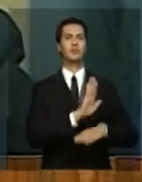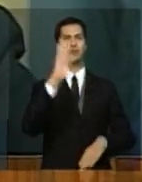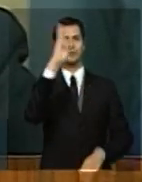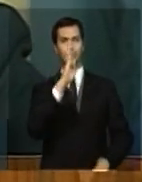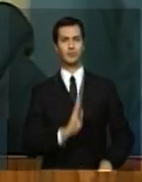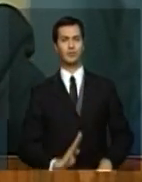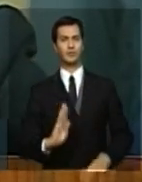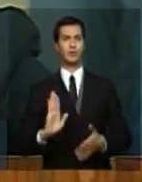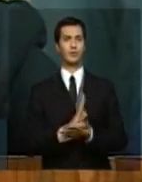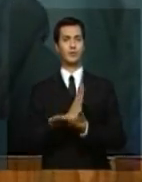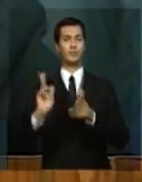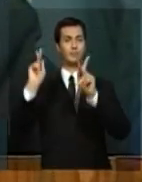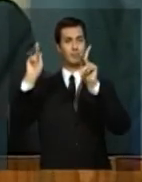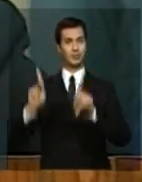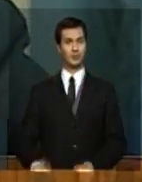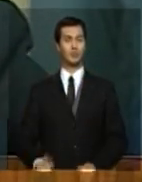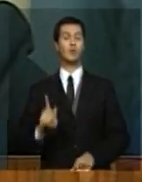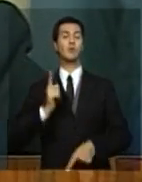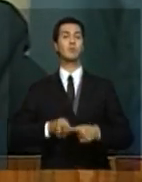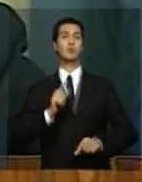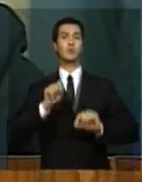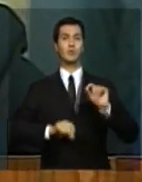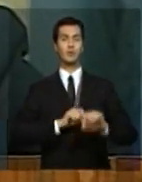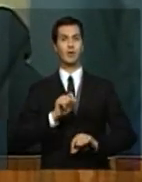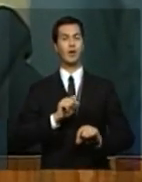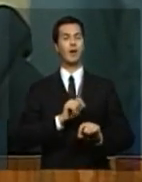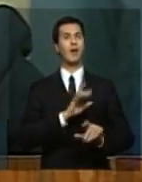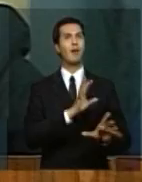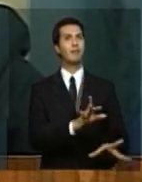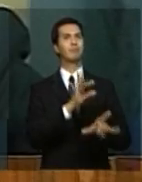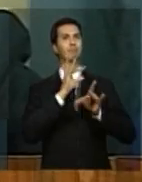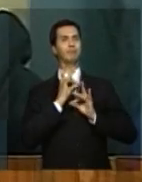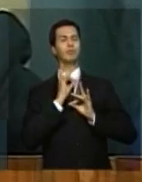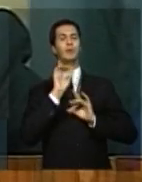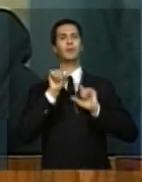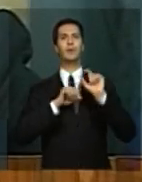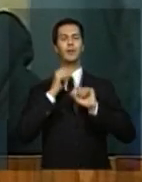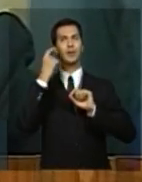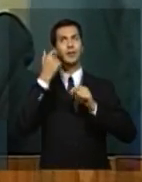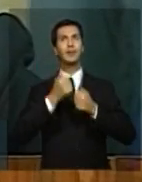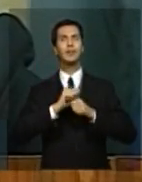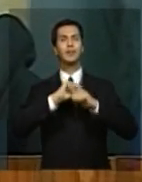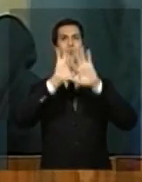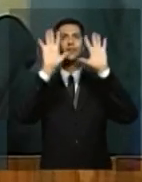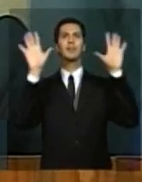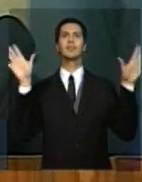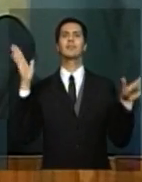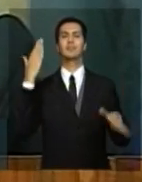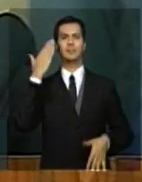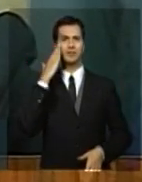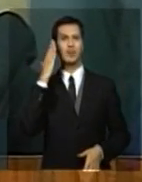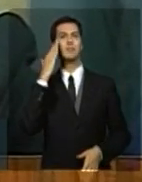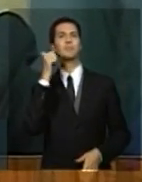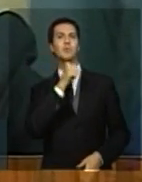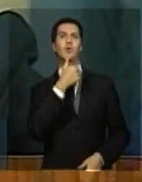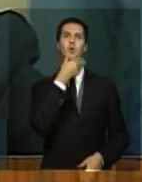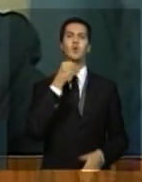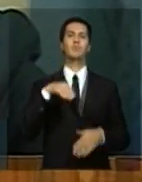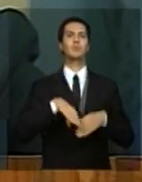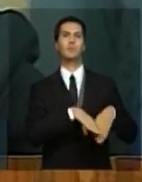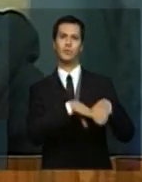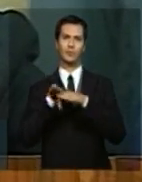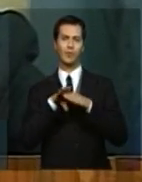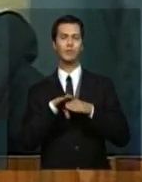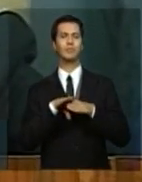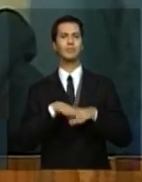que incorporaram a perspectiva de gênero no seu pensamento e é